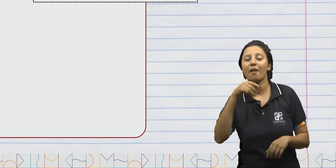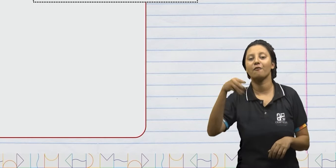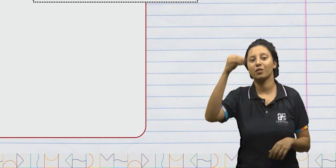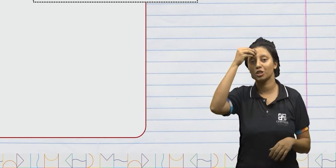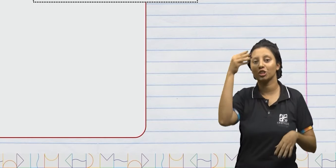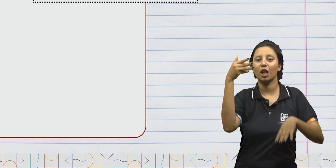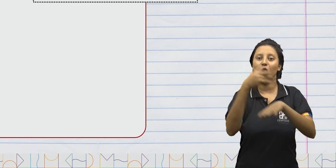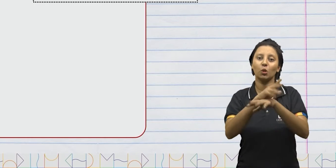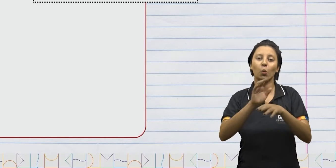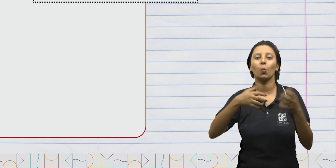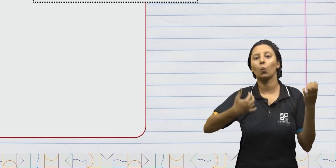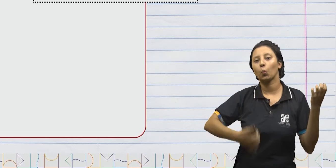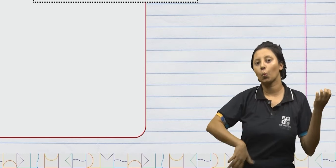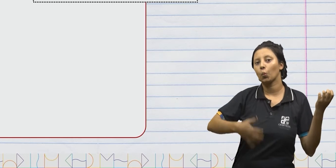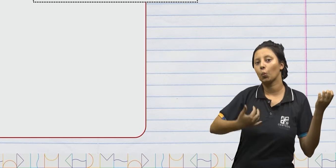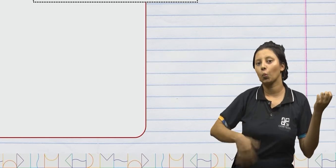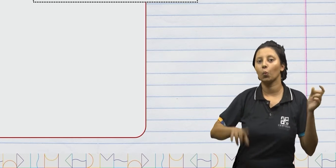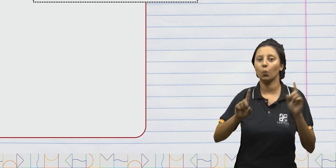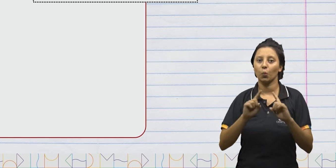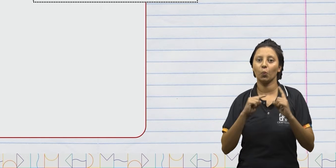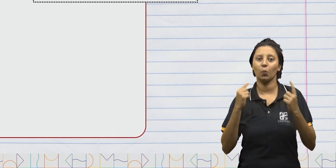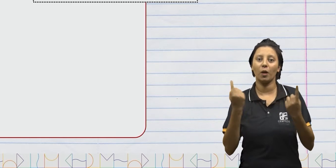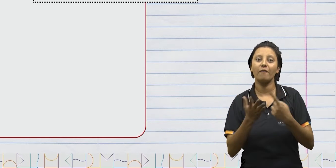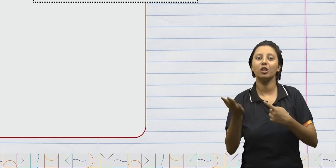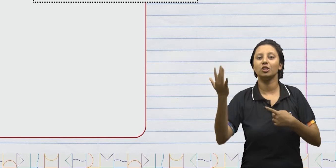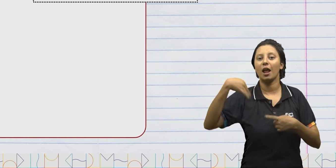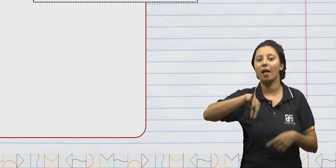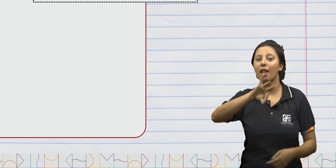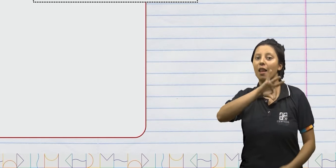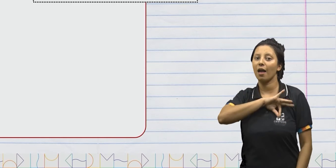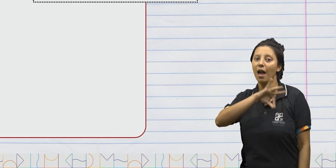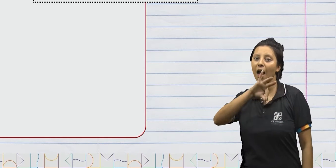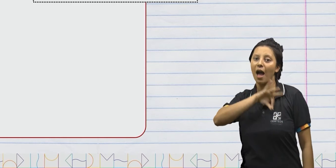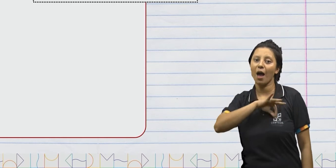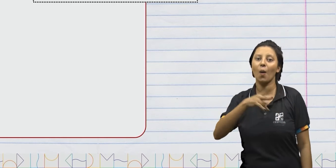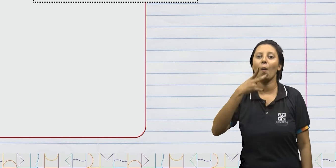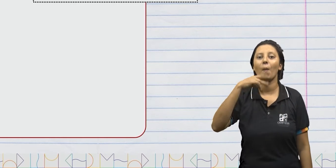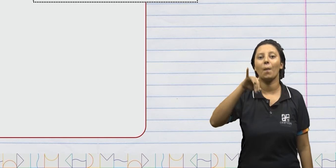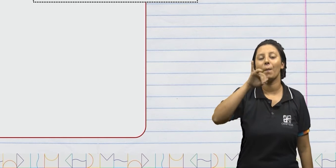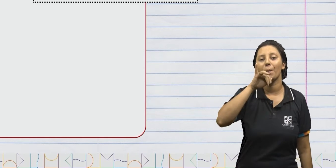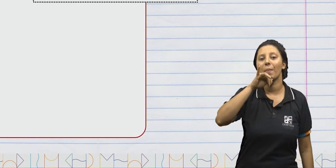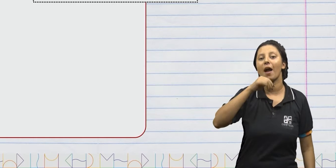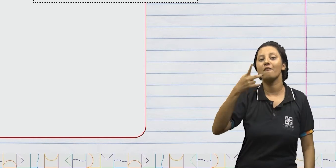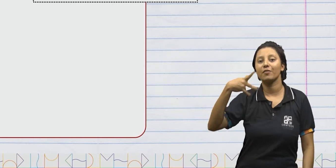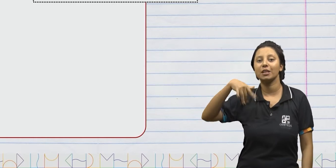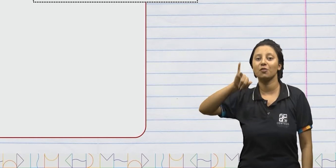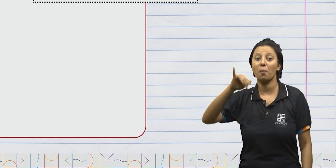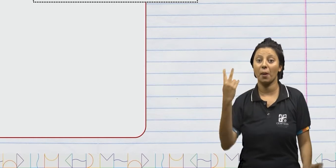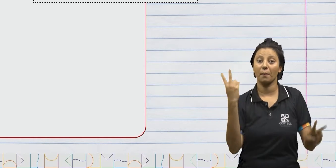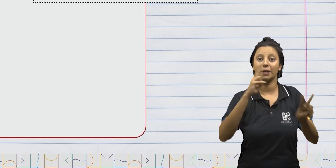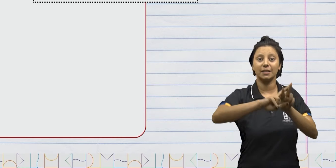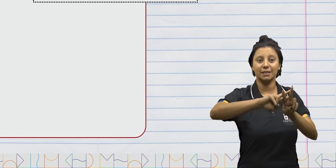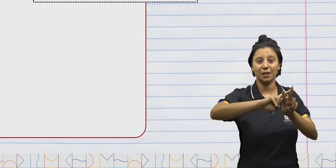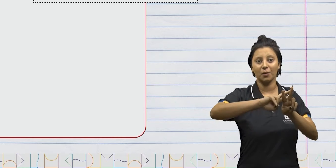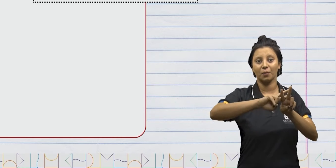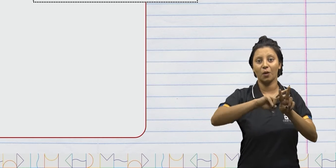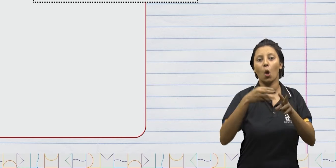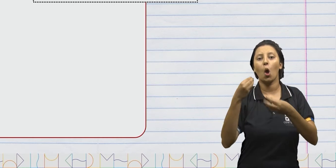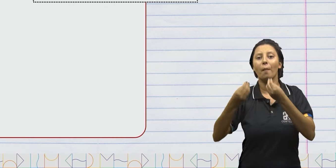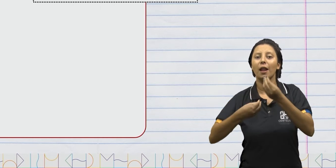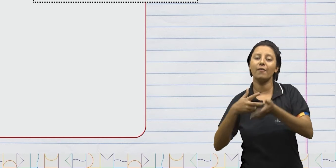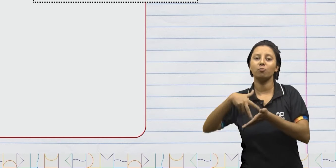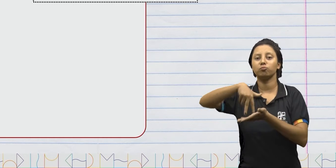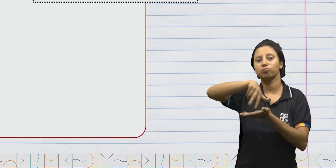roda, tocando seu violão. Vem de lá seu delegado e Pai Francisco foi para a prisão. Como ele vem